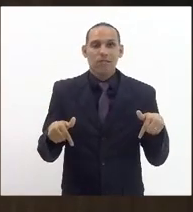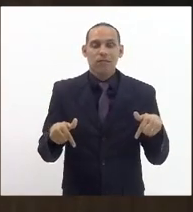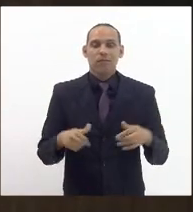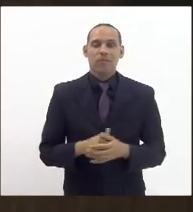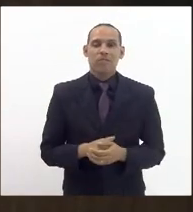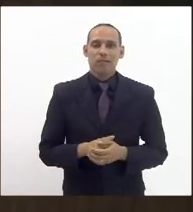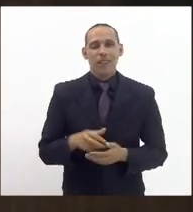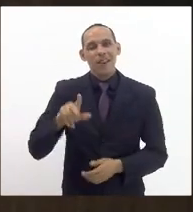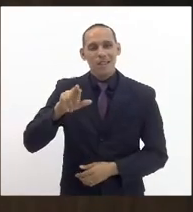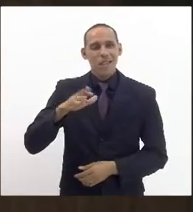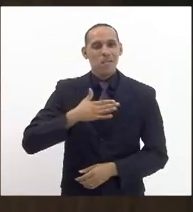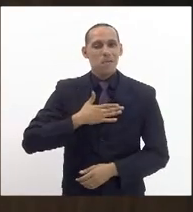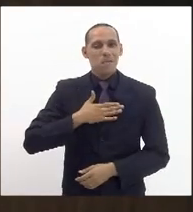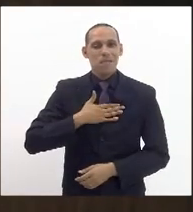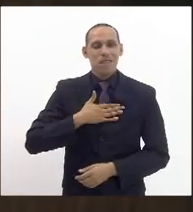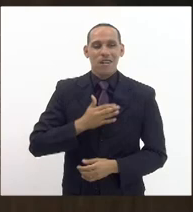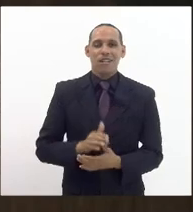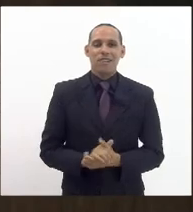minha irmã,